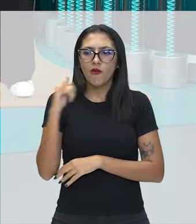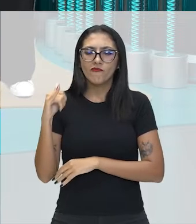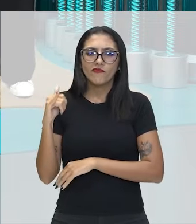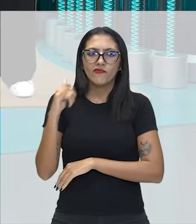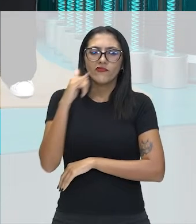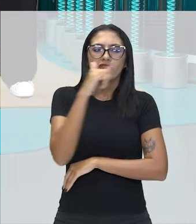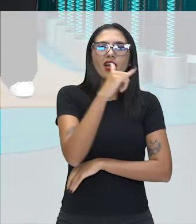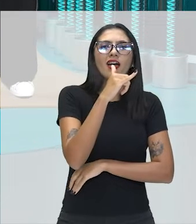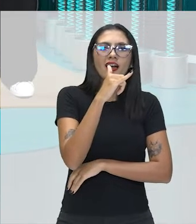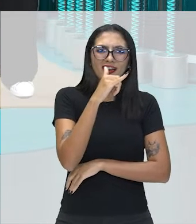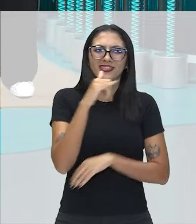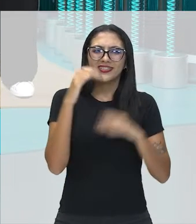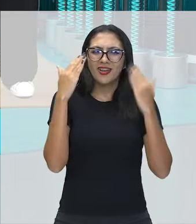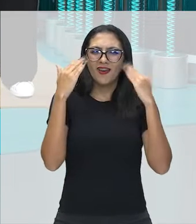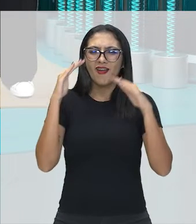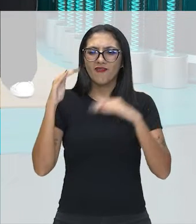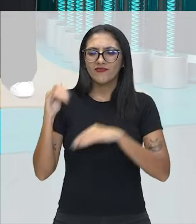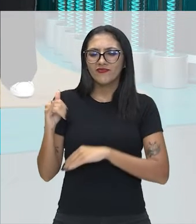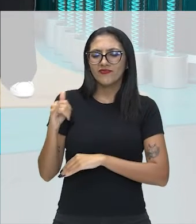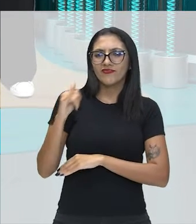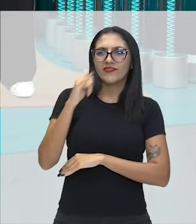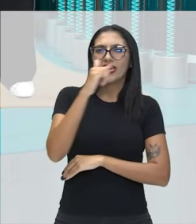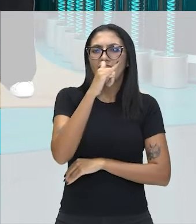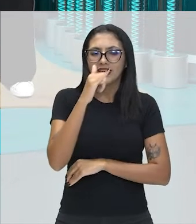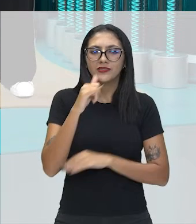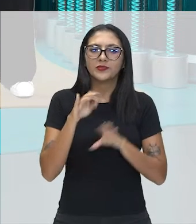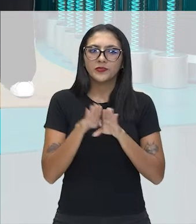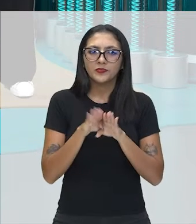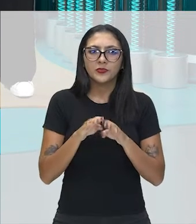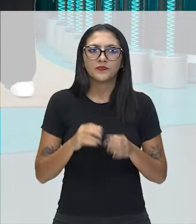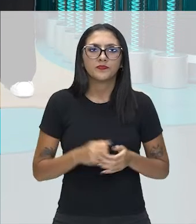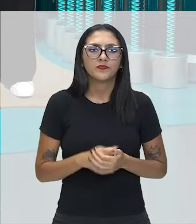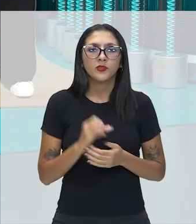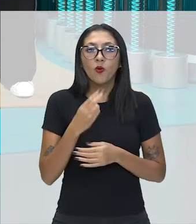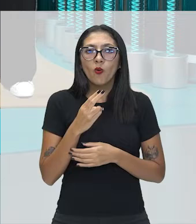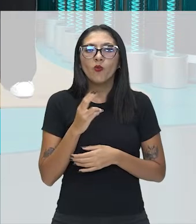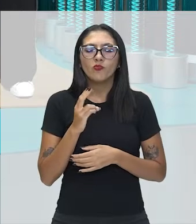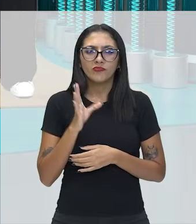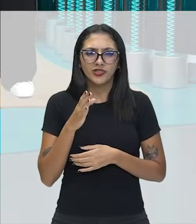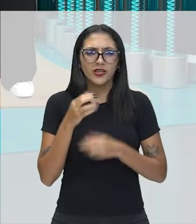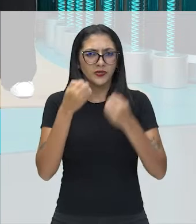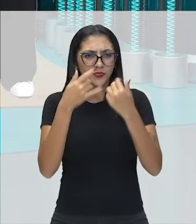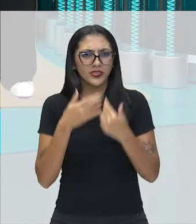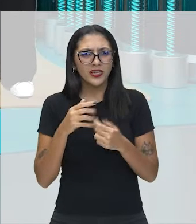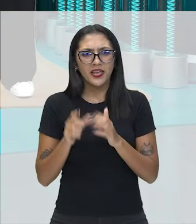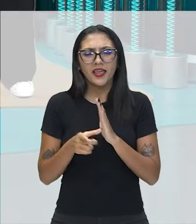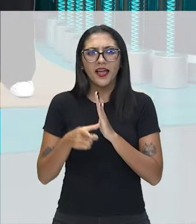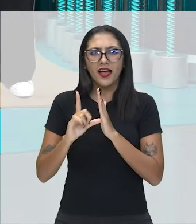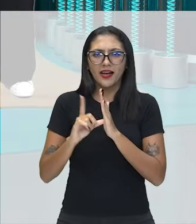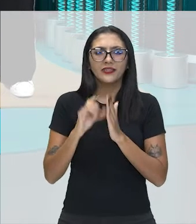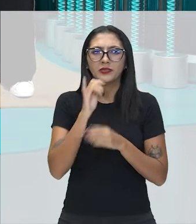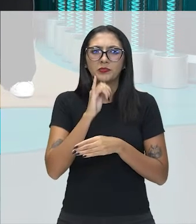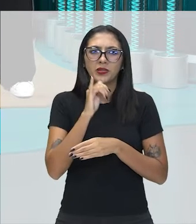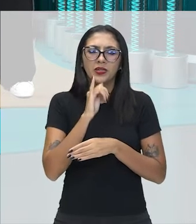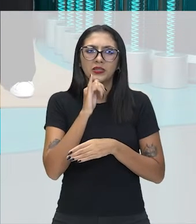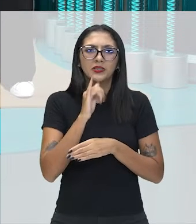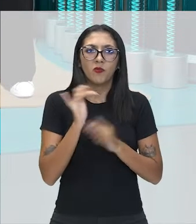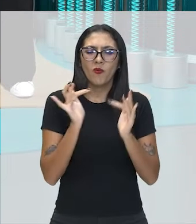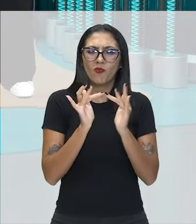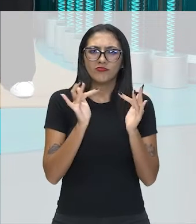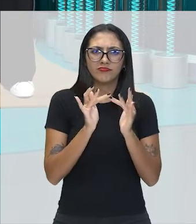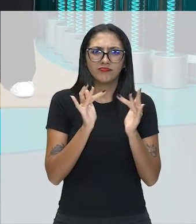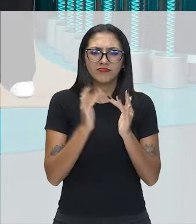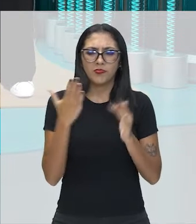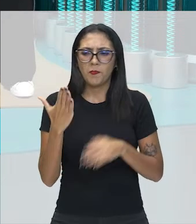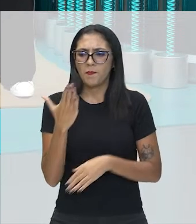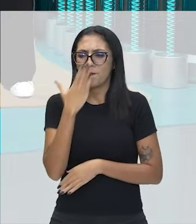também causar o sangramento nasal. A contusão, como eu já dei o exemplo para vocês ali na aula de educação física, né,